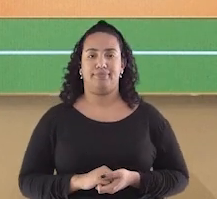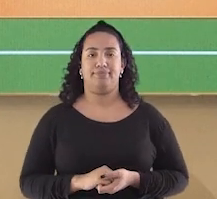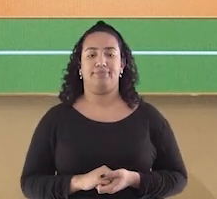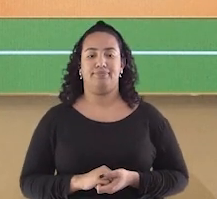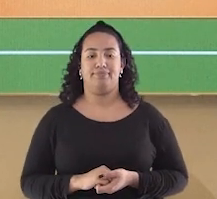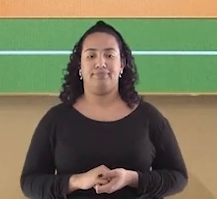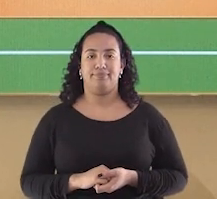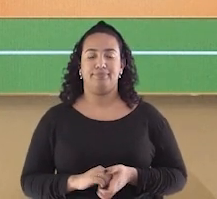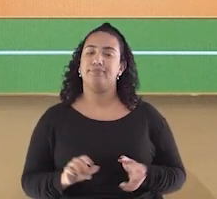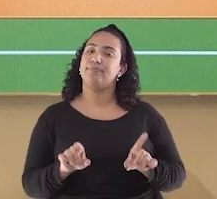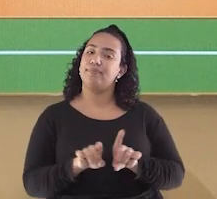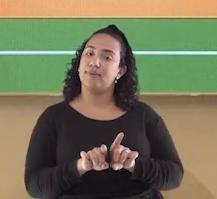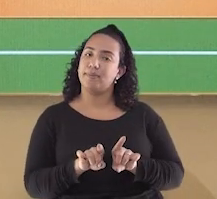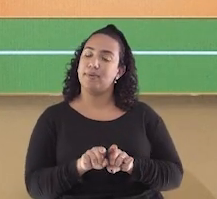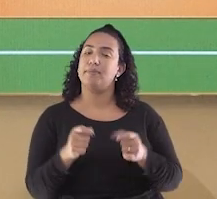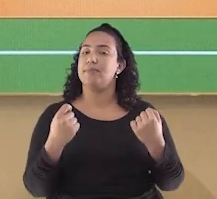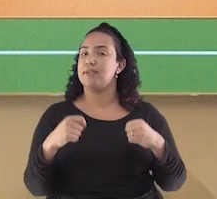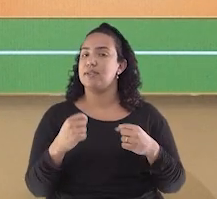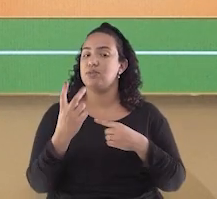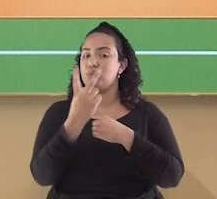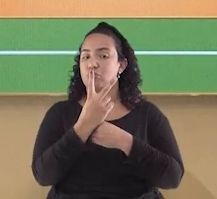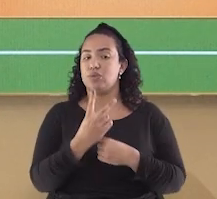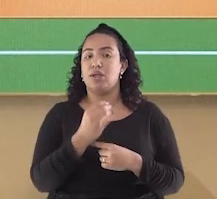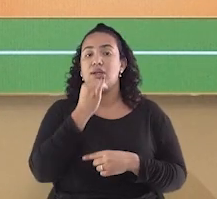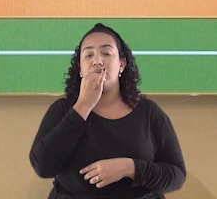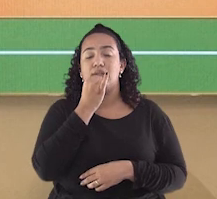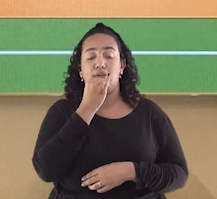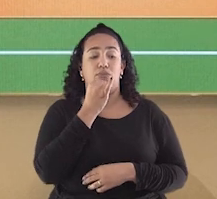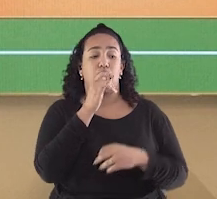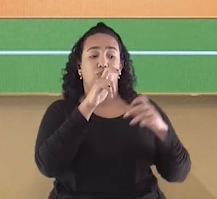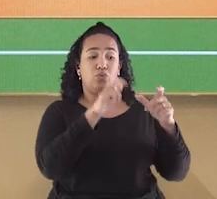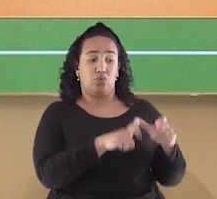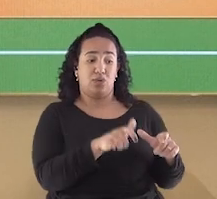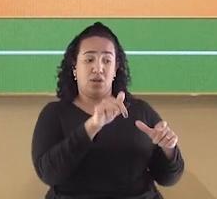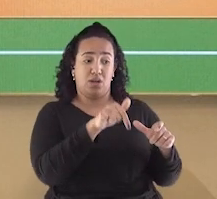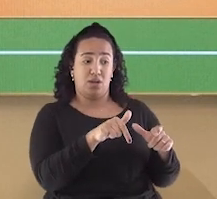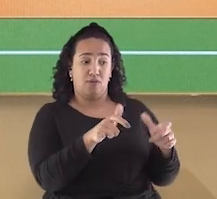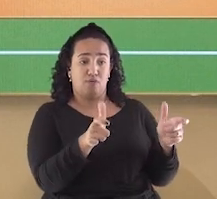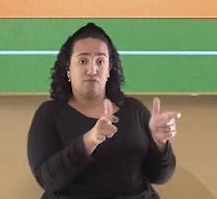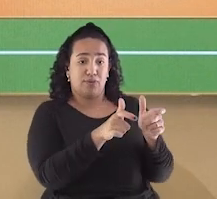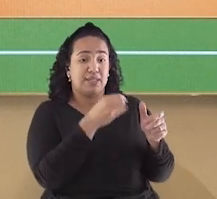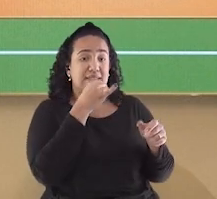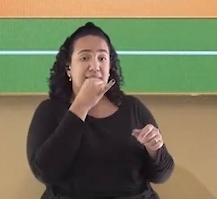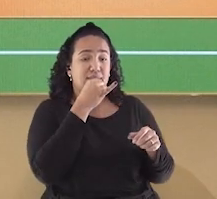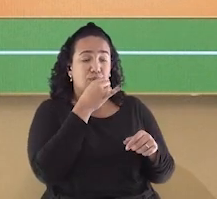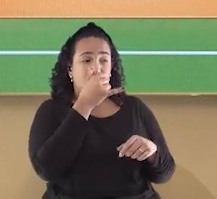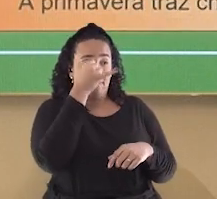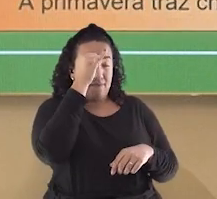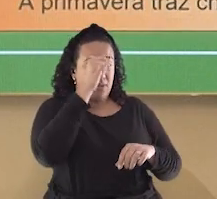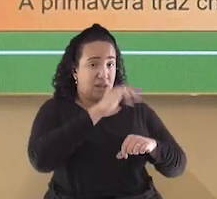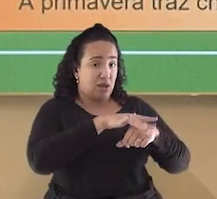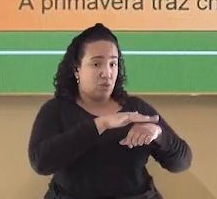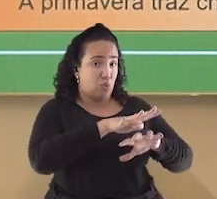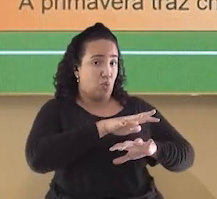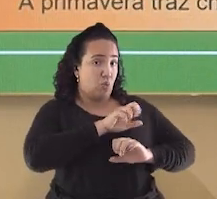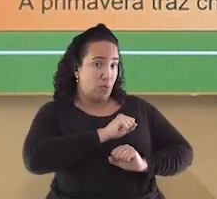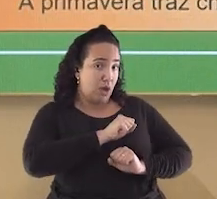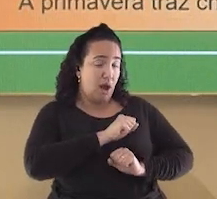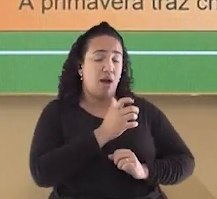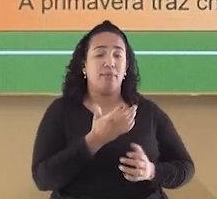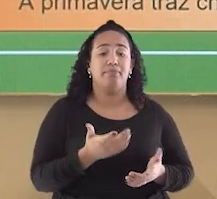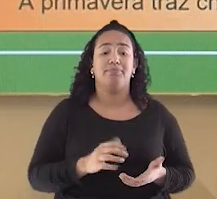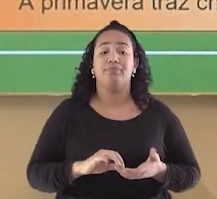também é preciso, já que no frio a sensação de sede é menor, mas ainda assim a gente precisa e não percebe, né? A estação das